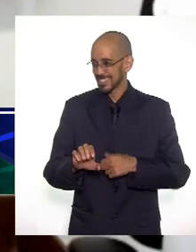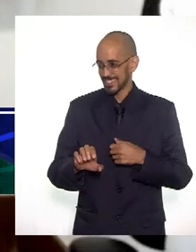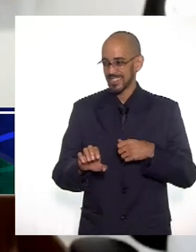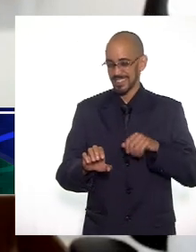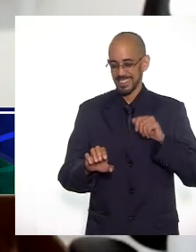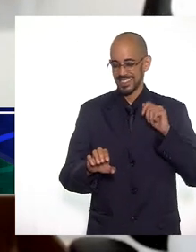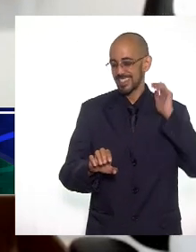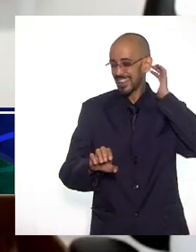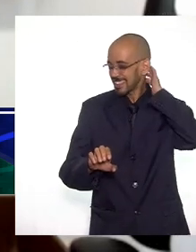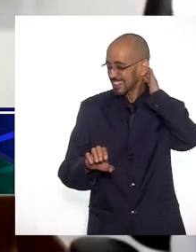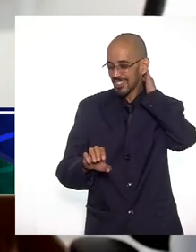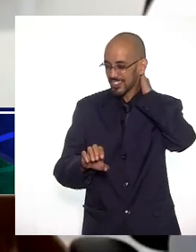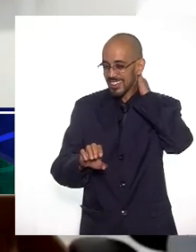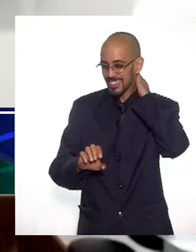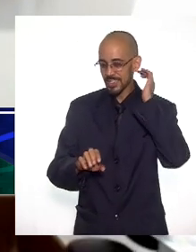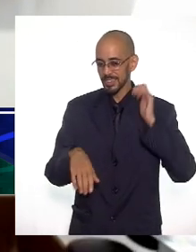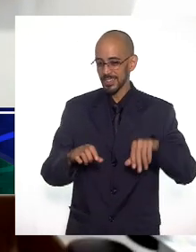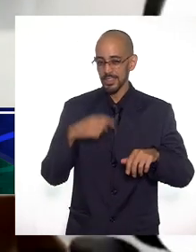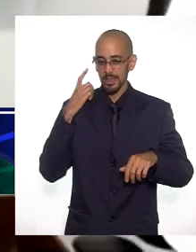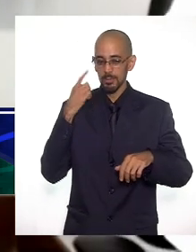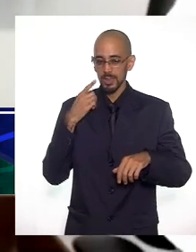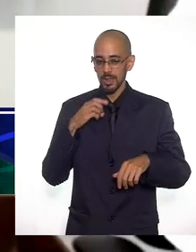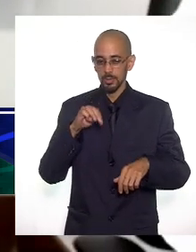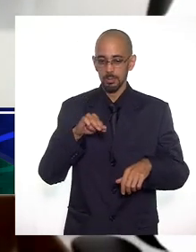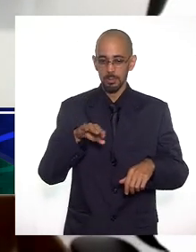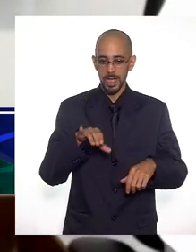Deputado Marcos Abraão.